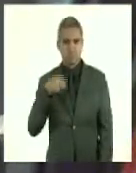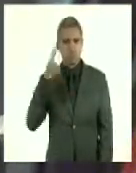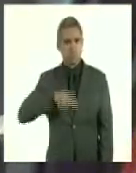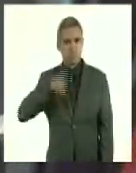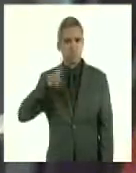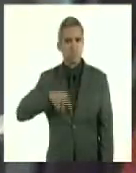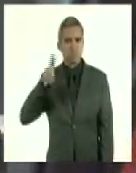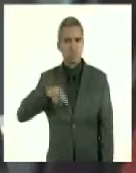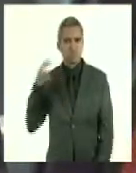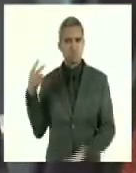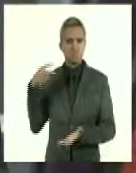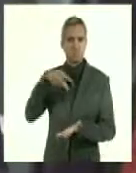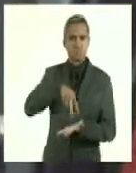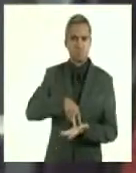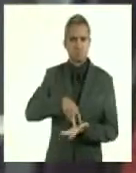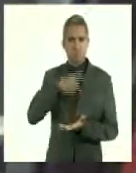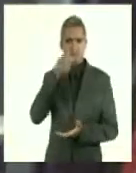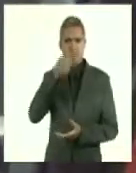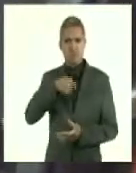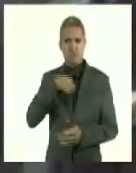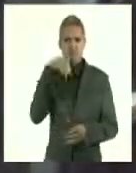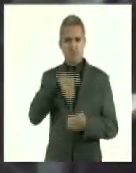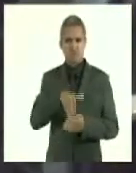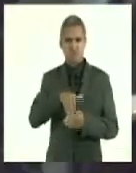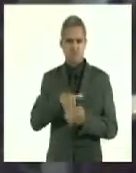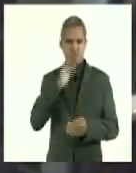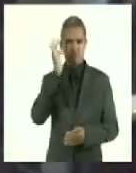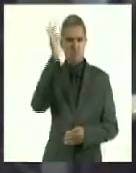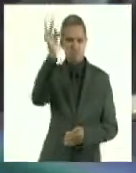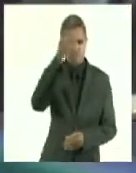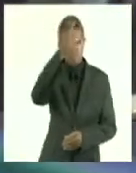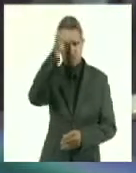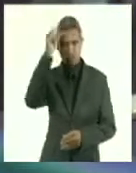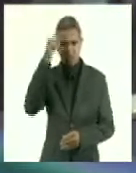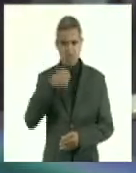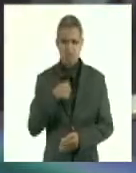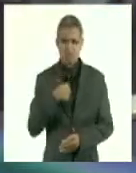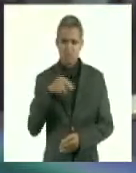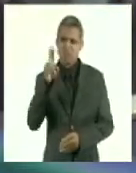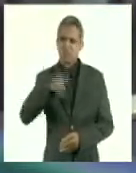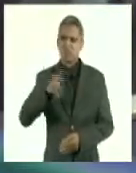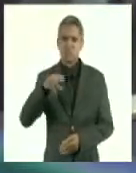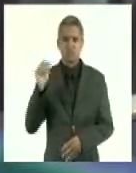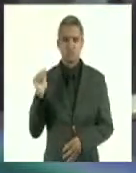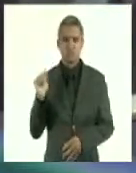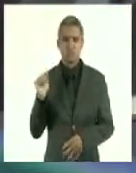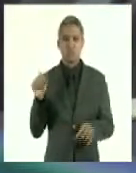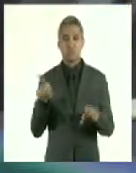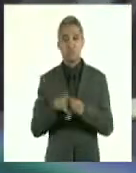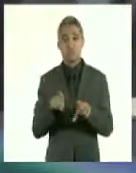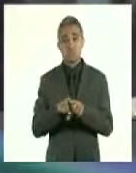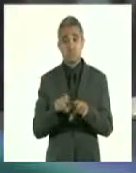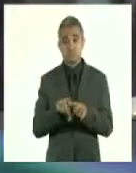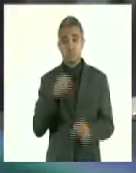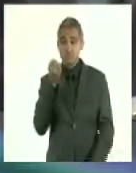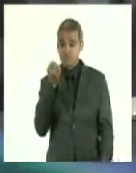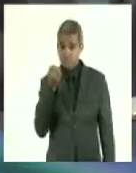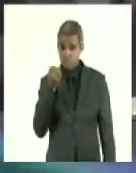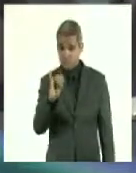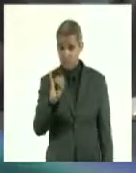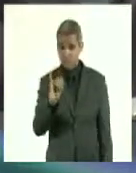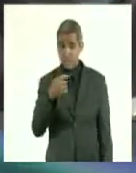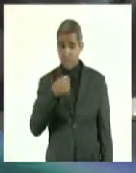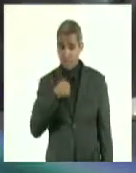Assembleia Legislativa para falar de eleições vindouras, defender candidaturas. E, se somente se eu